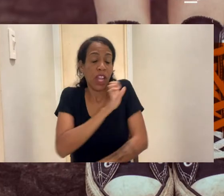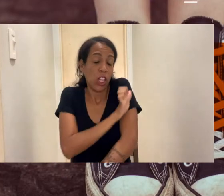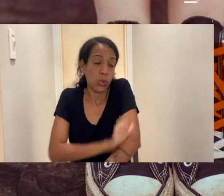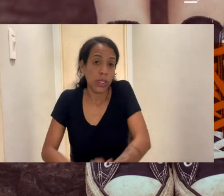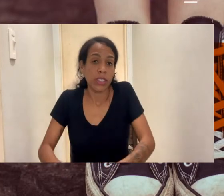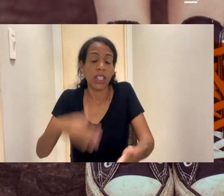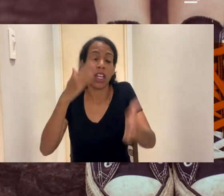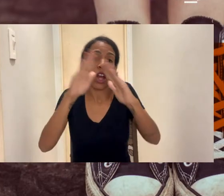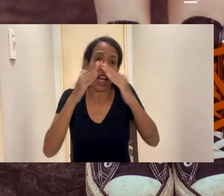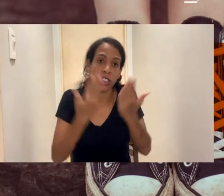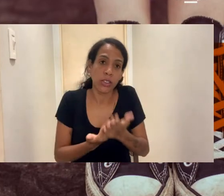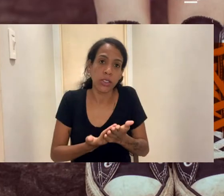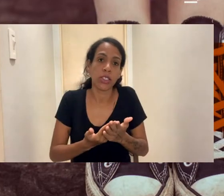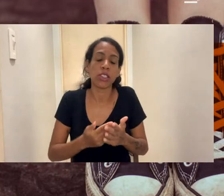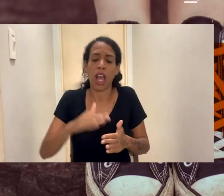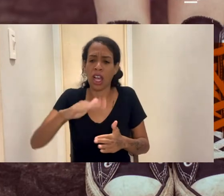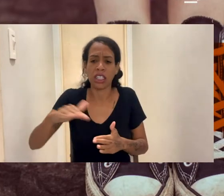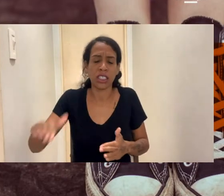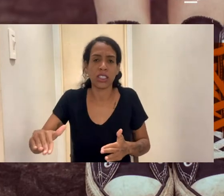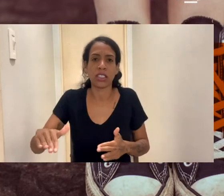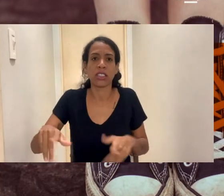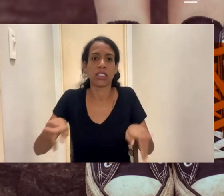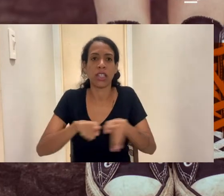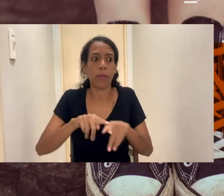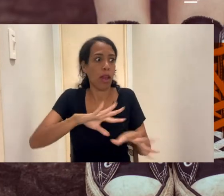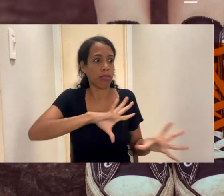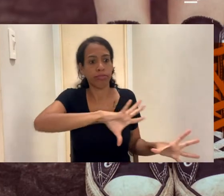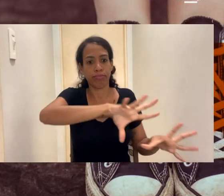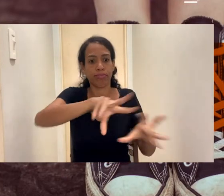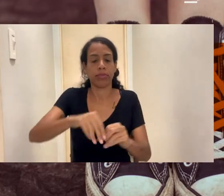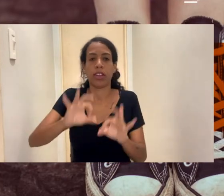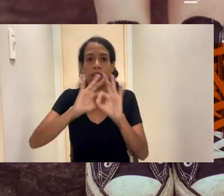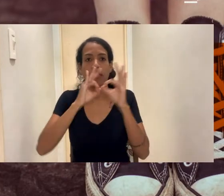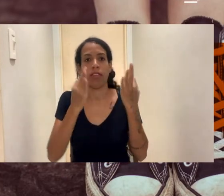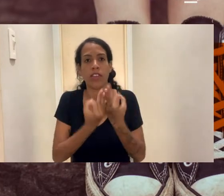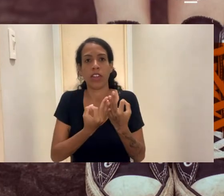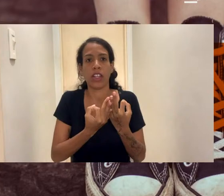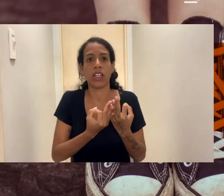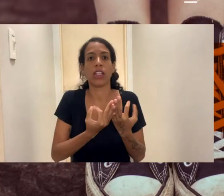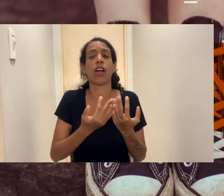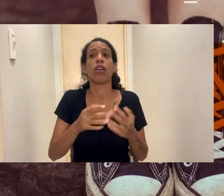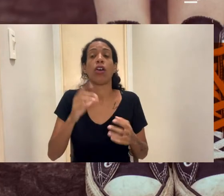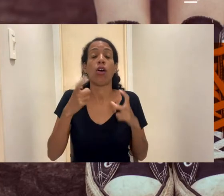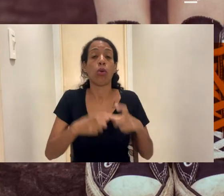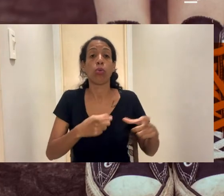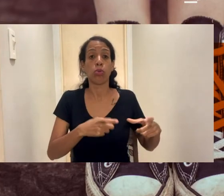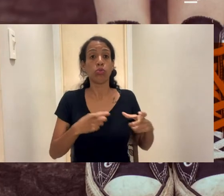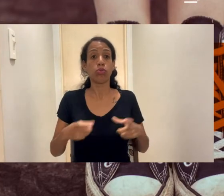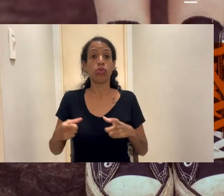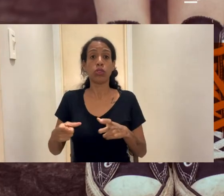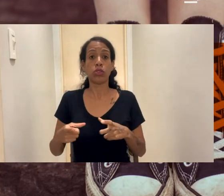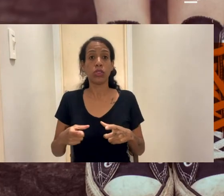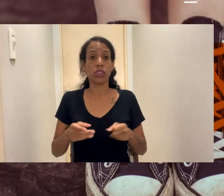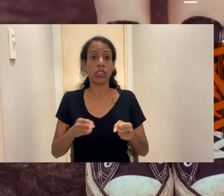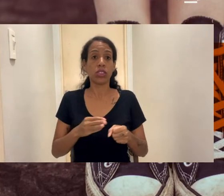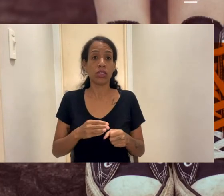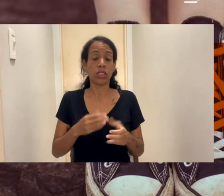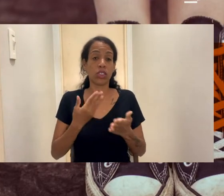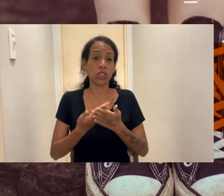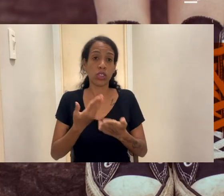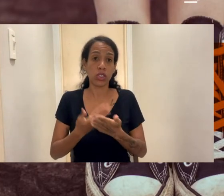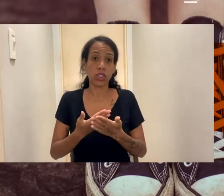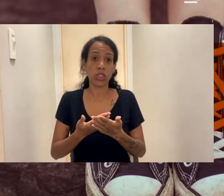escola, tanto do adolescente, mas de toda a sua família, ou de adolescentes, né, com acesso à escola, com